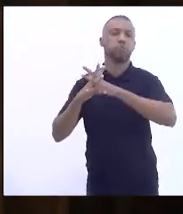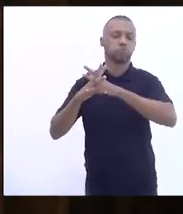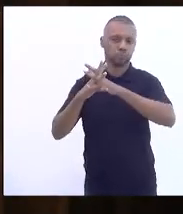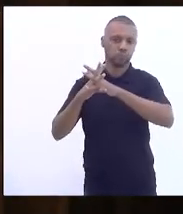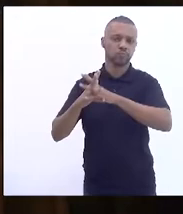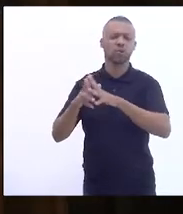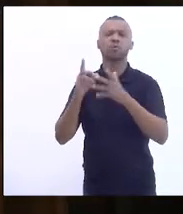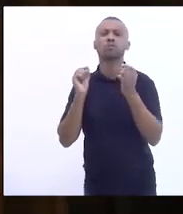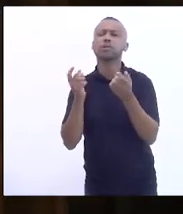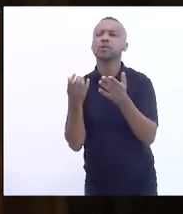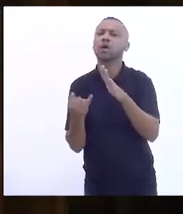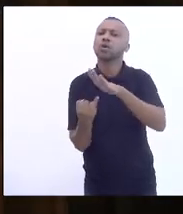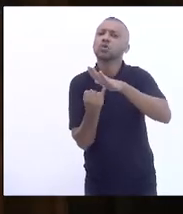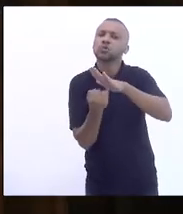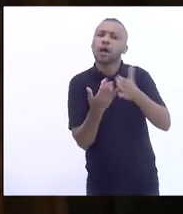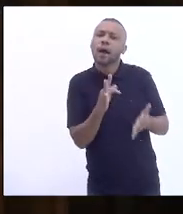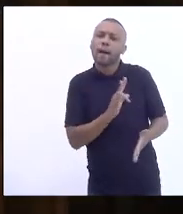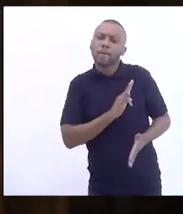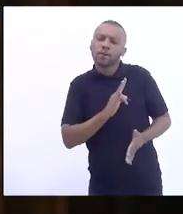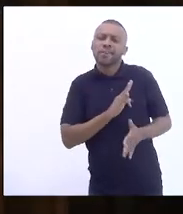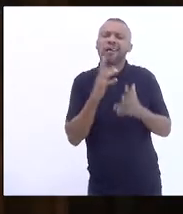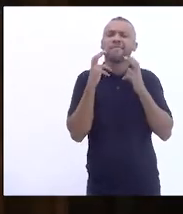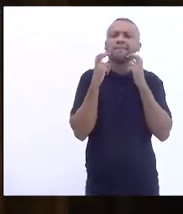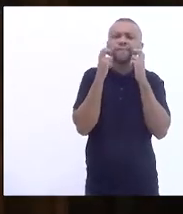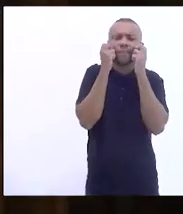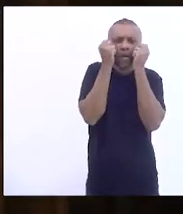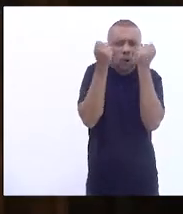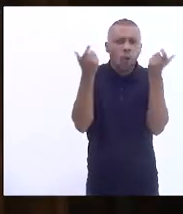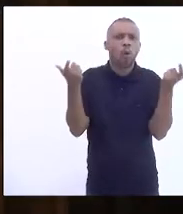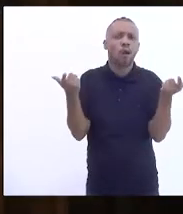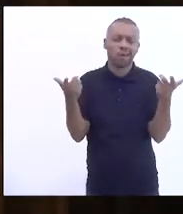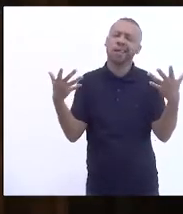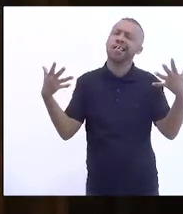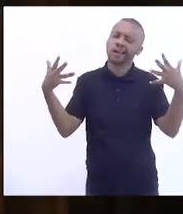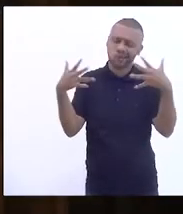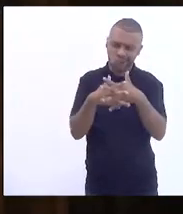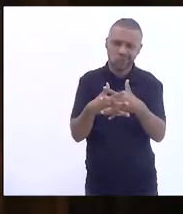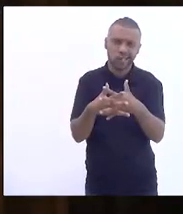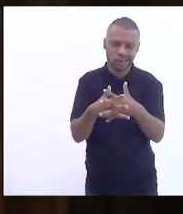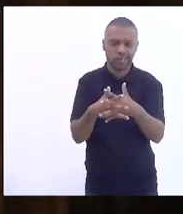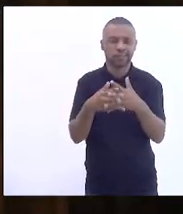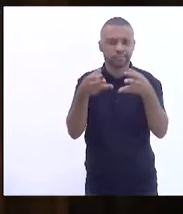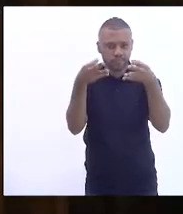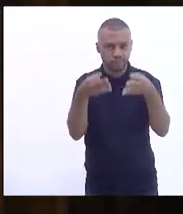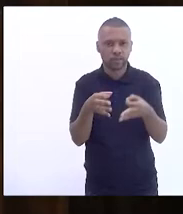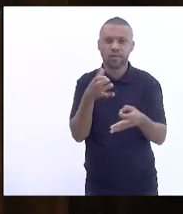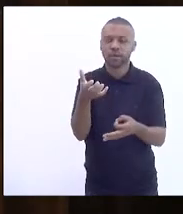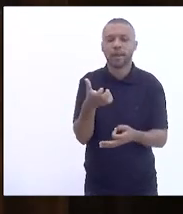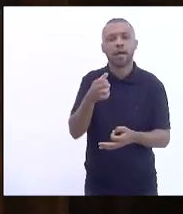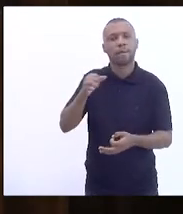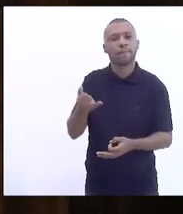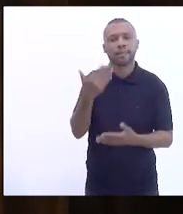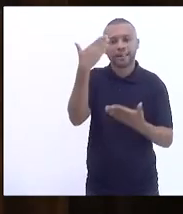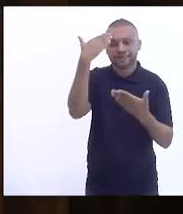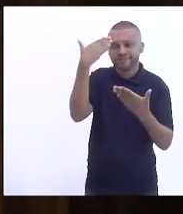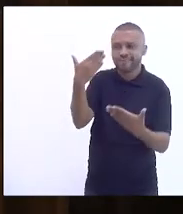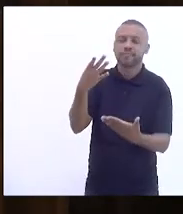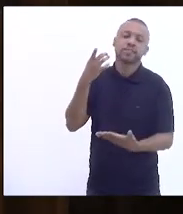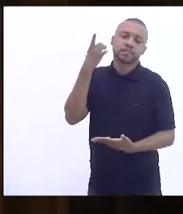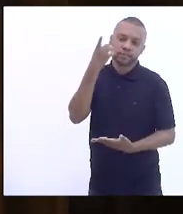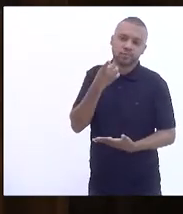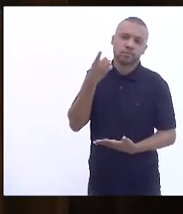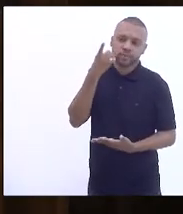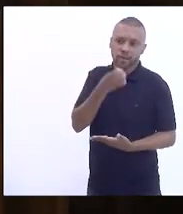polícia Você tá me entendendo é brilhoso entendeu É complicado tá Eu Quero aqui agradecer a deputada